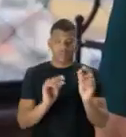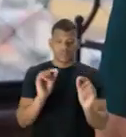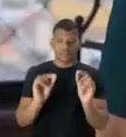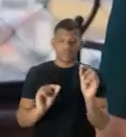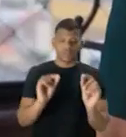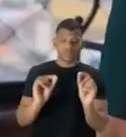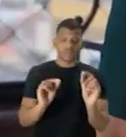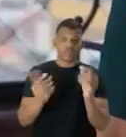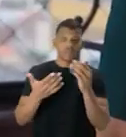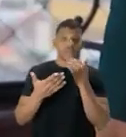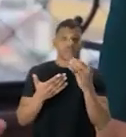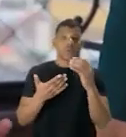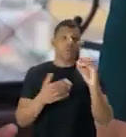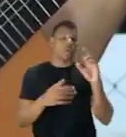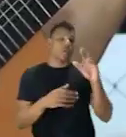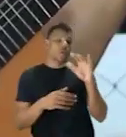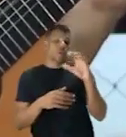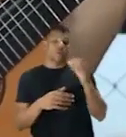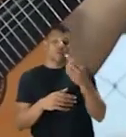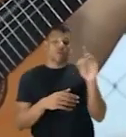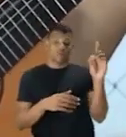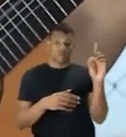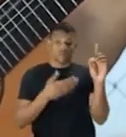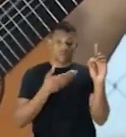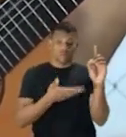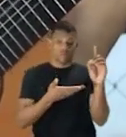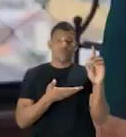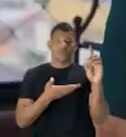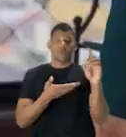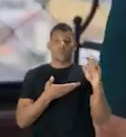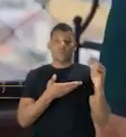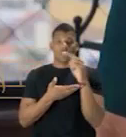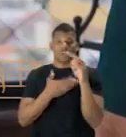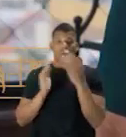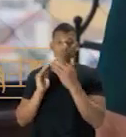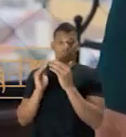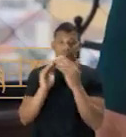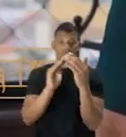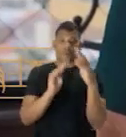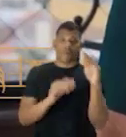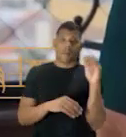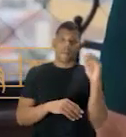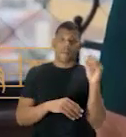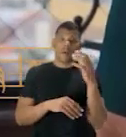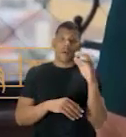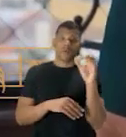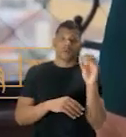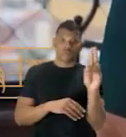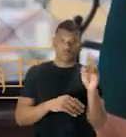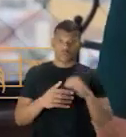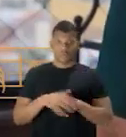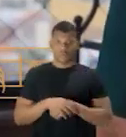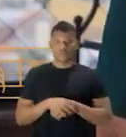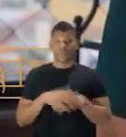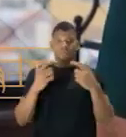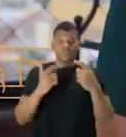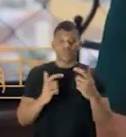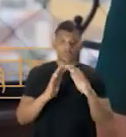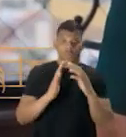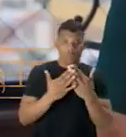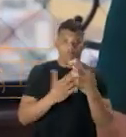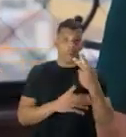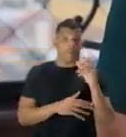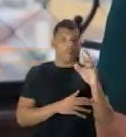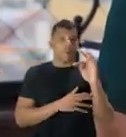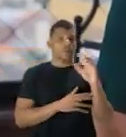maior, mordou versos de ouro em pó no branco e azul da poeira. Foi